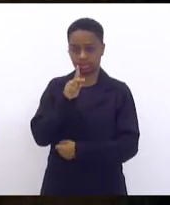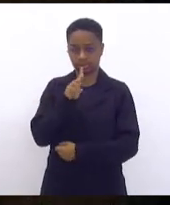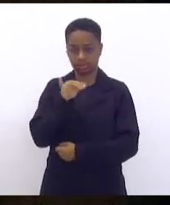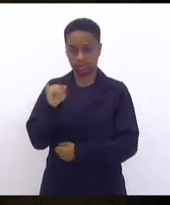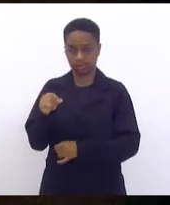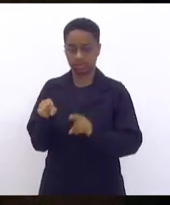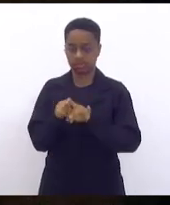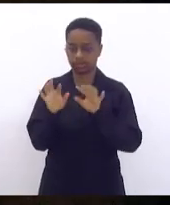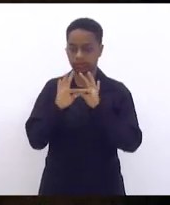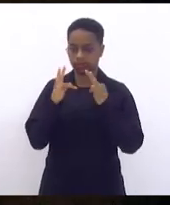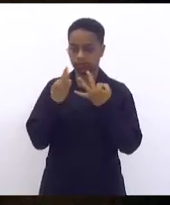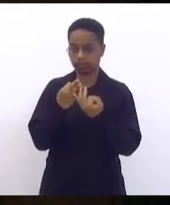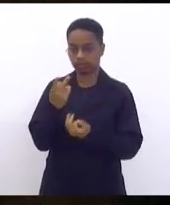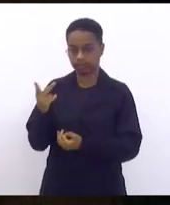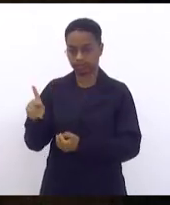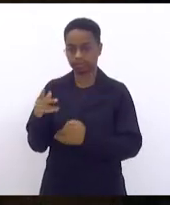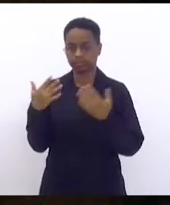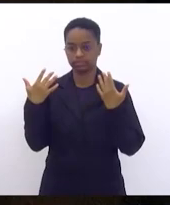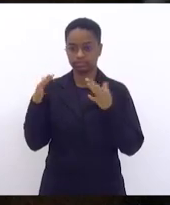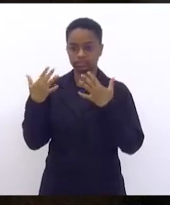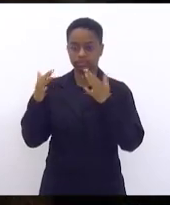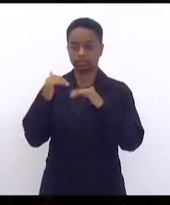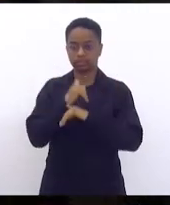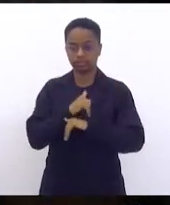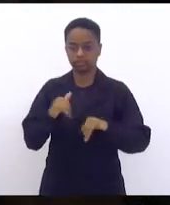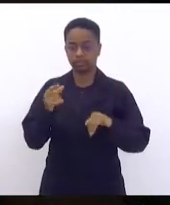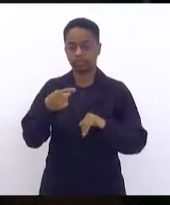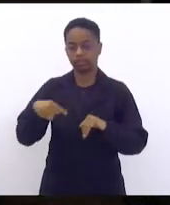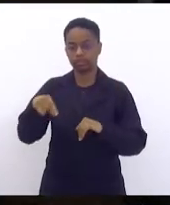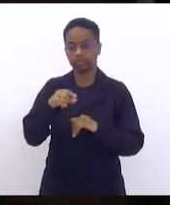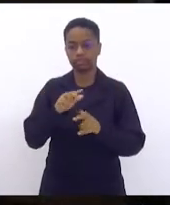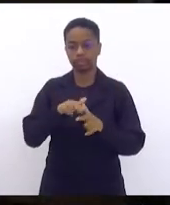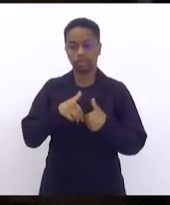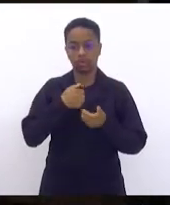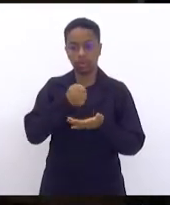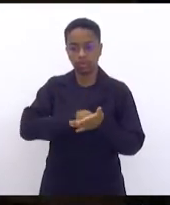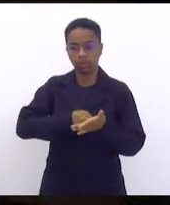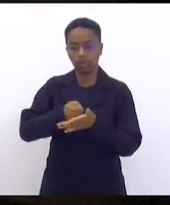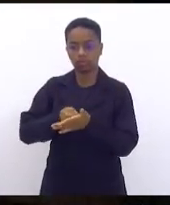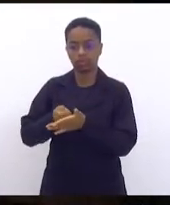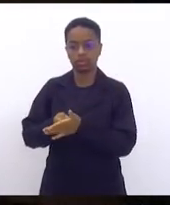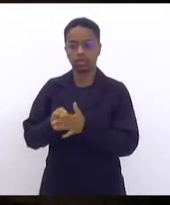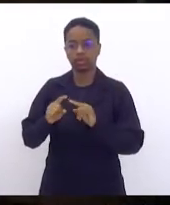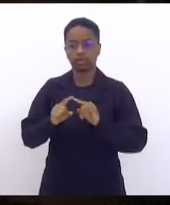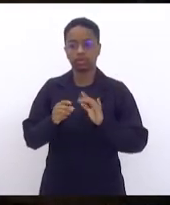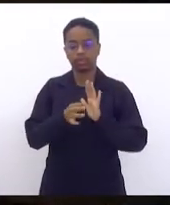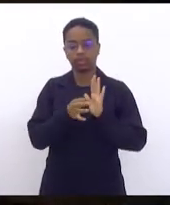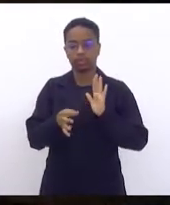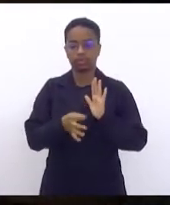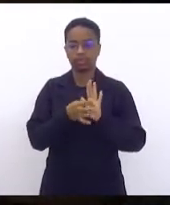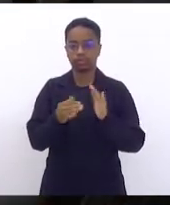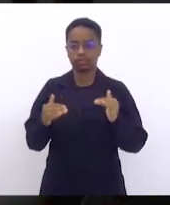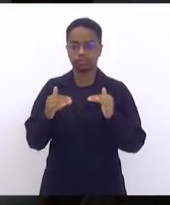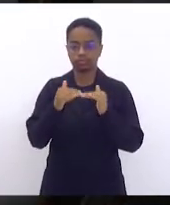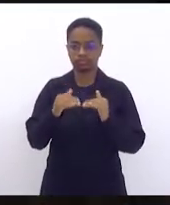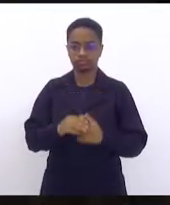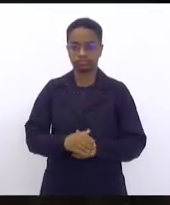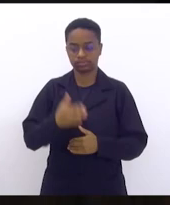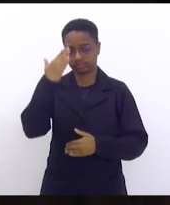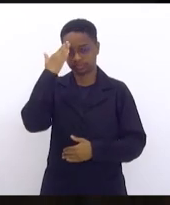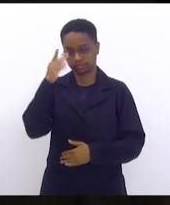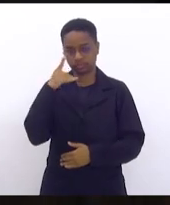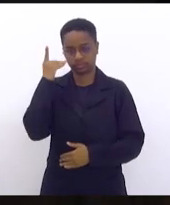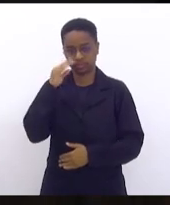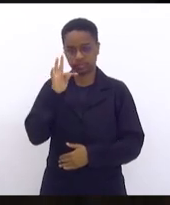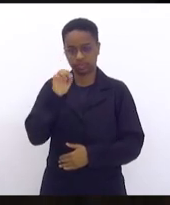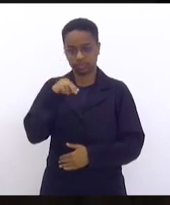dando os parabéns para todos eles pela luta, o parecer é favorável. Muito obrigado, deputado Tandy,